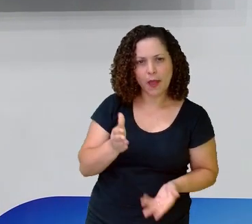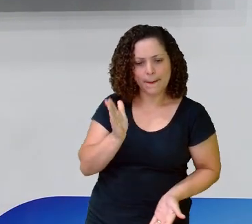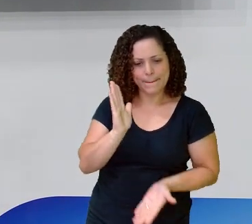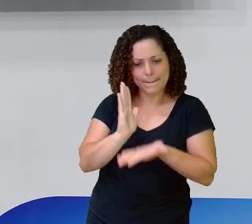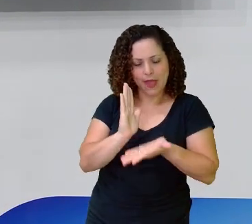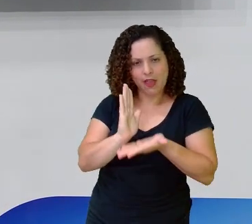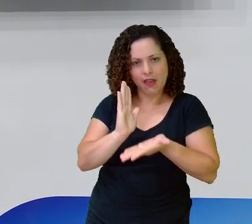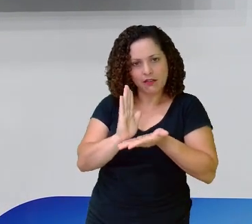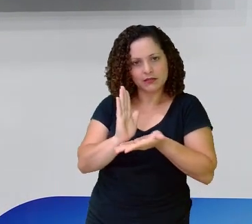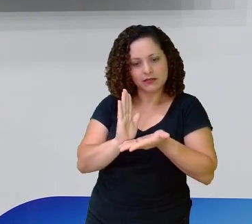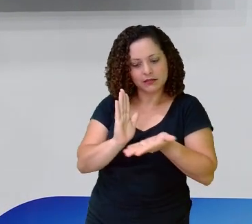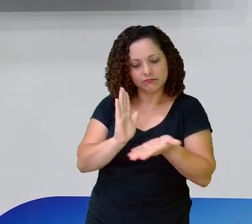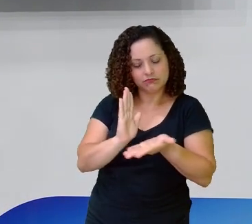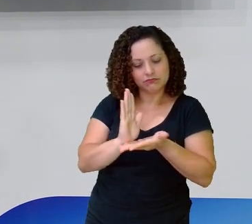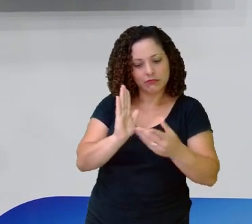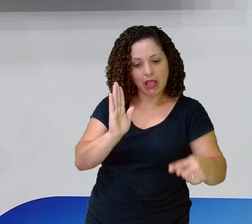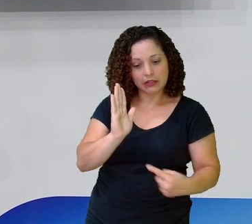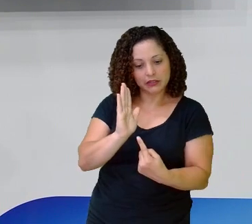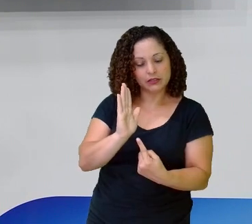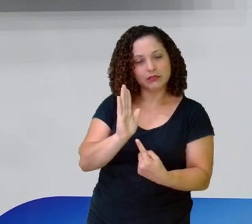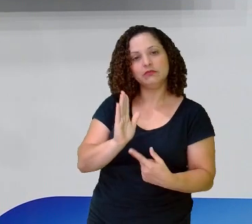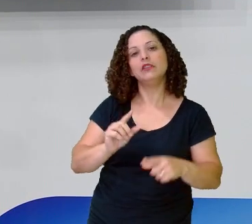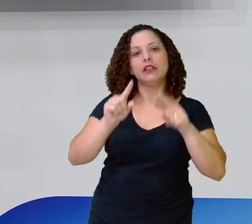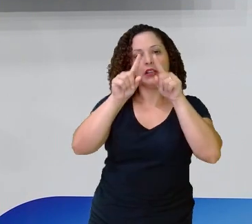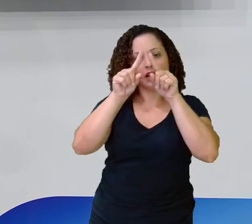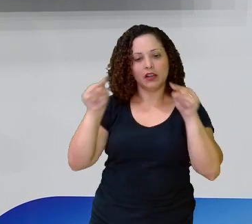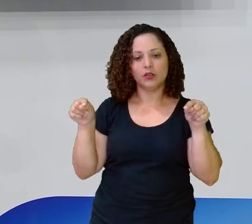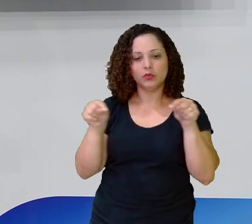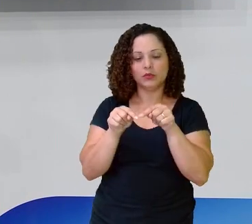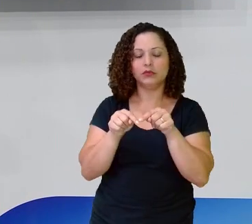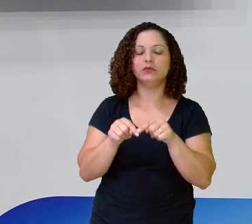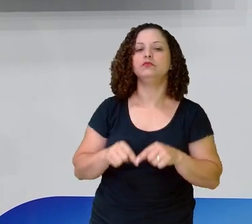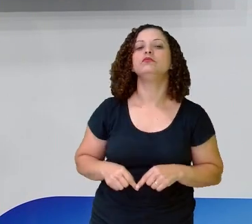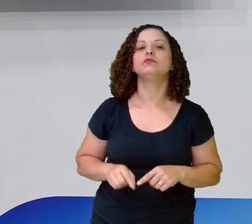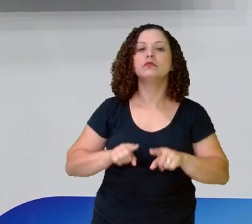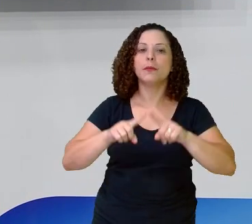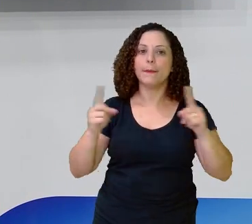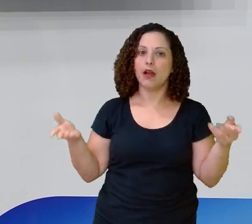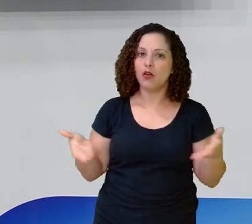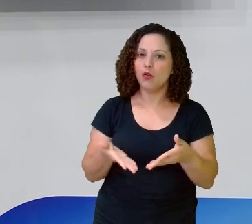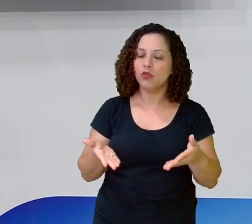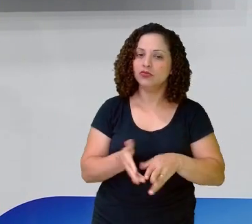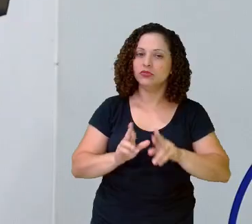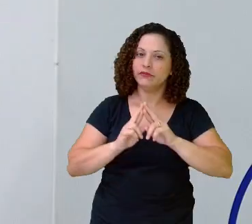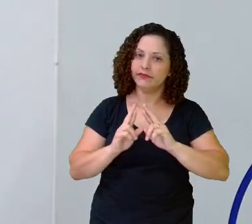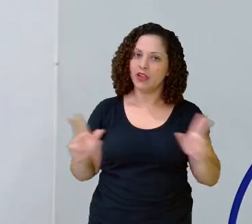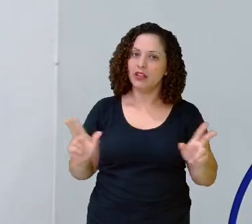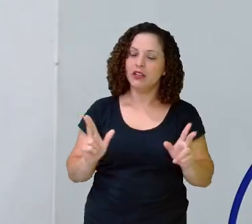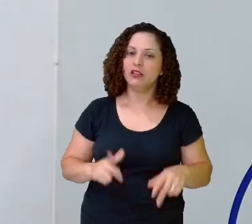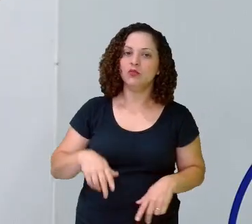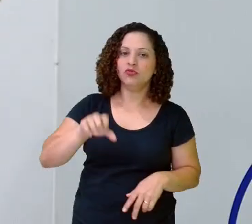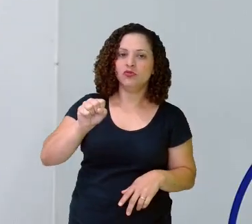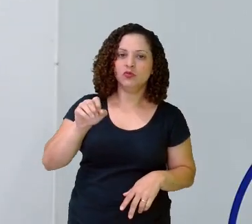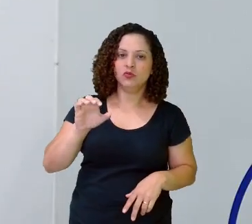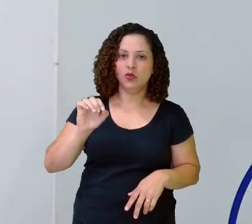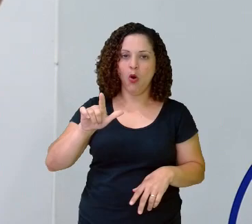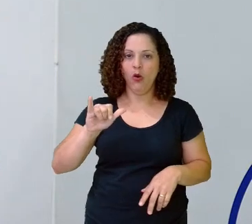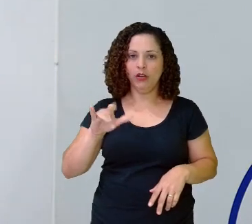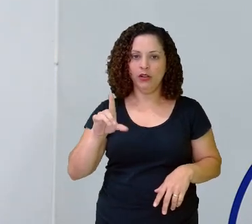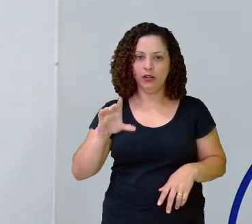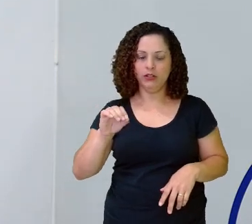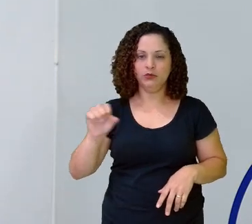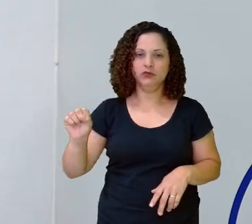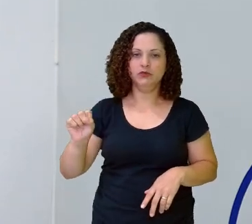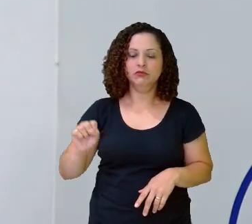que você perceba hoje é que os sólidos geométricos, eles têm